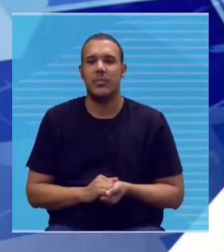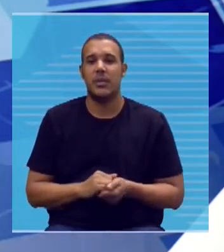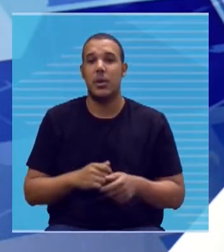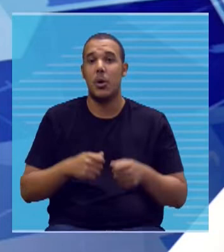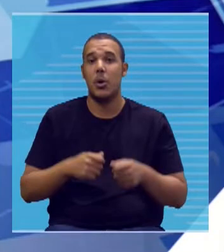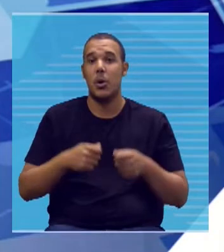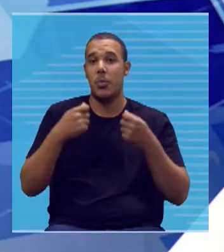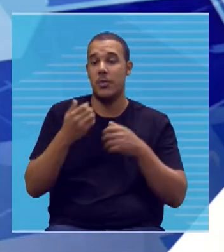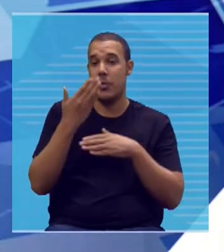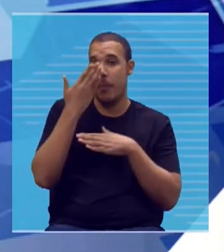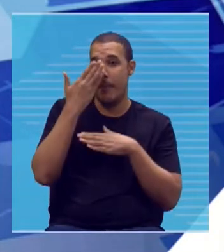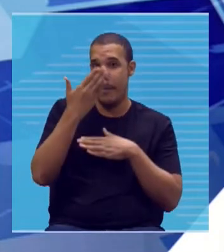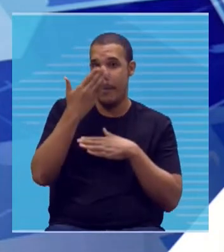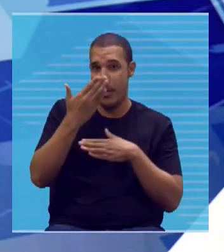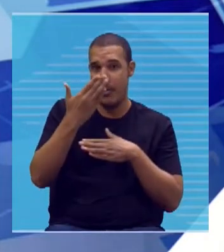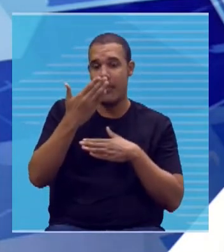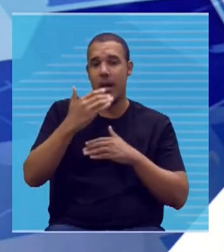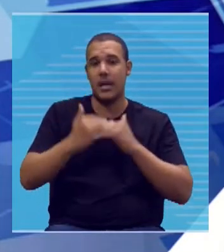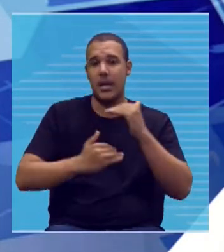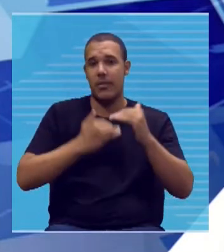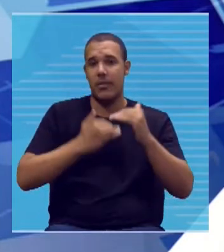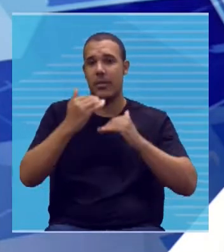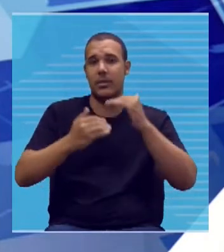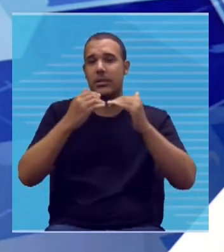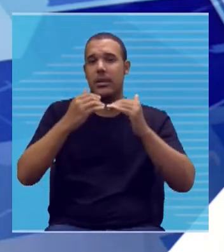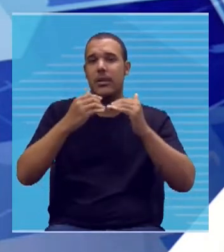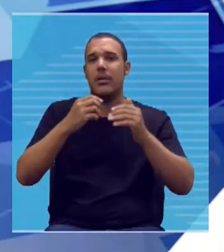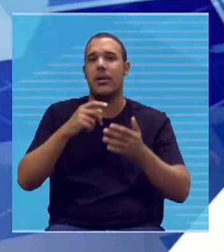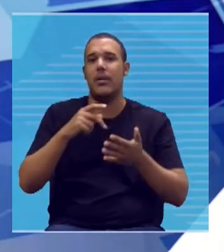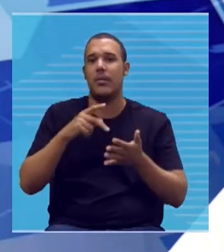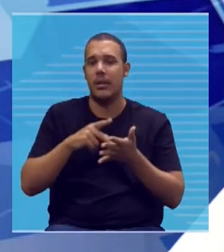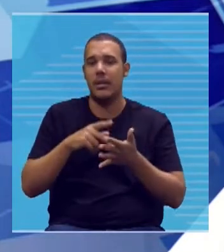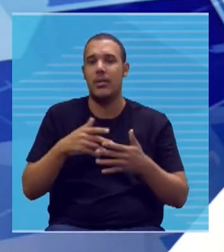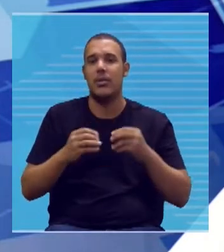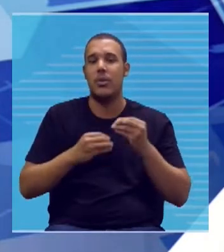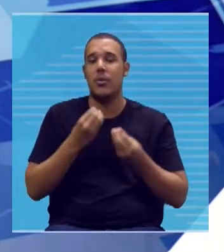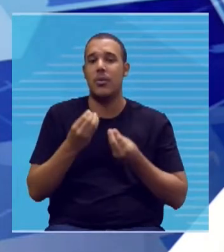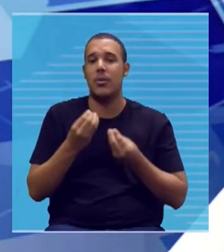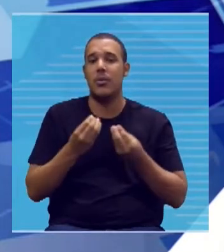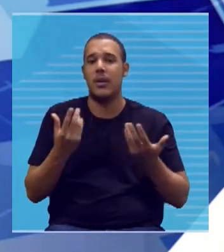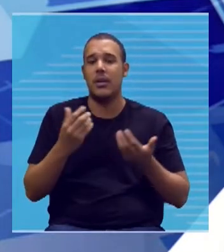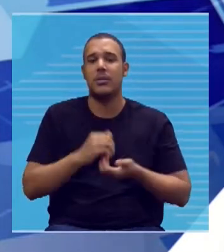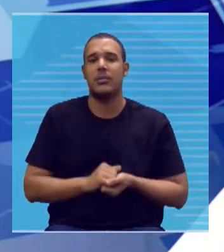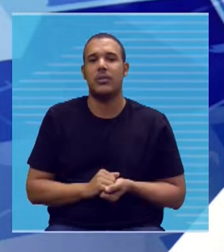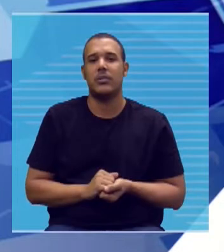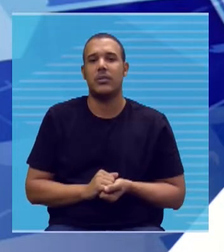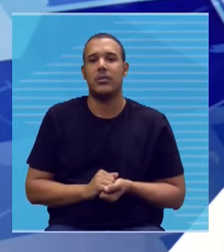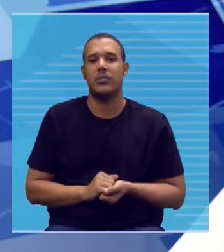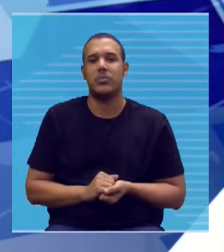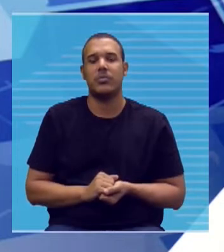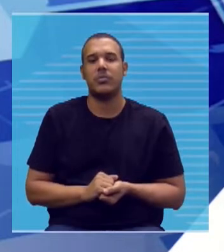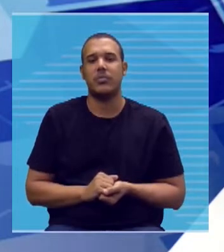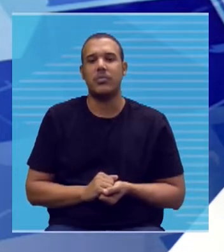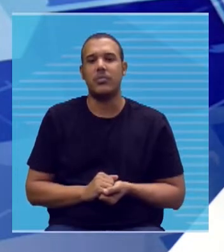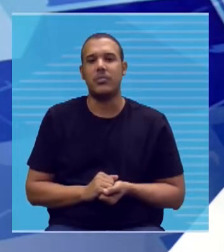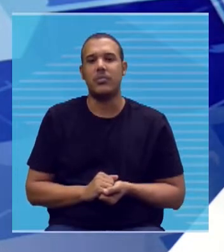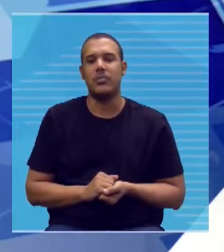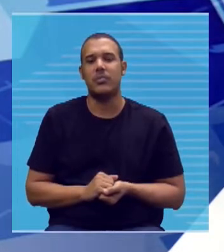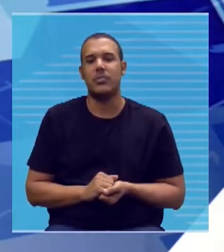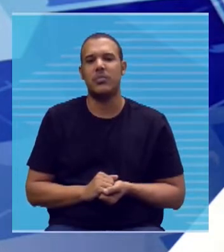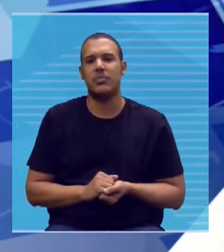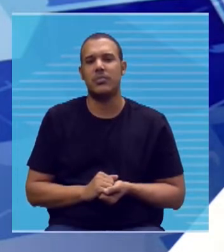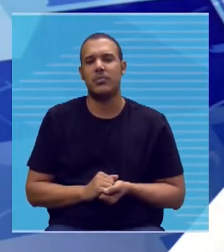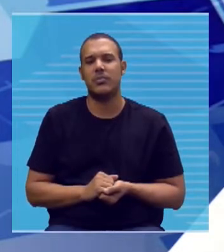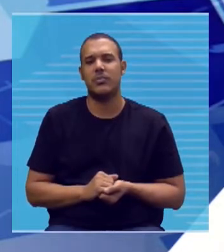provar que o processo de evolução está acontecendo como eu faço isso evidência da evolução professor e tira uma